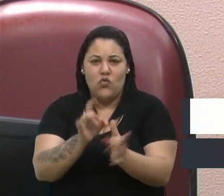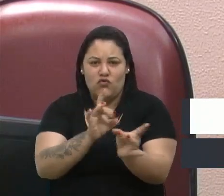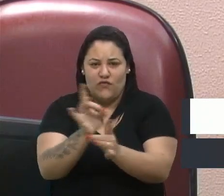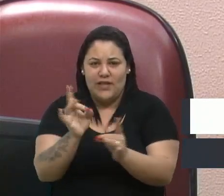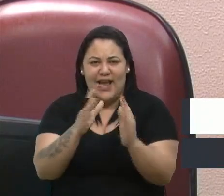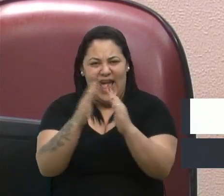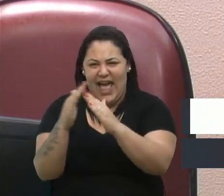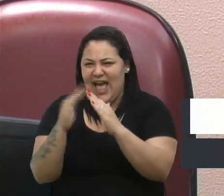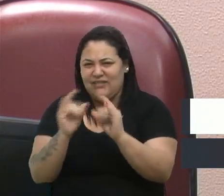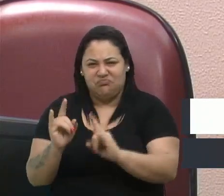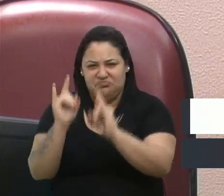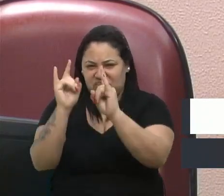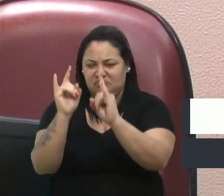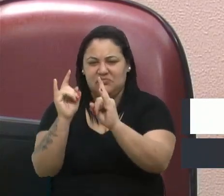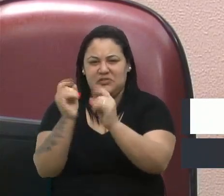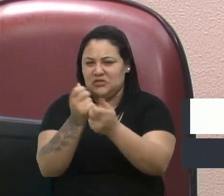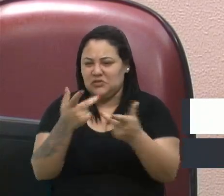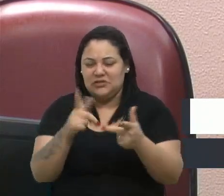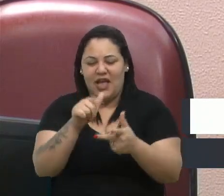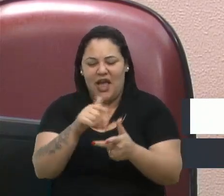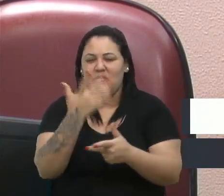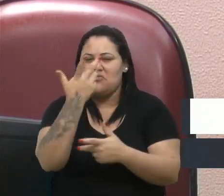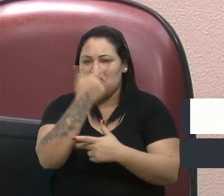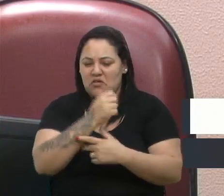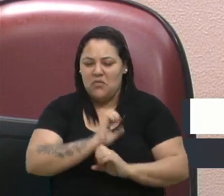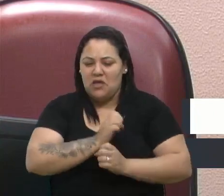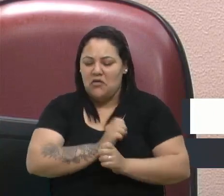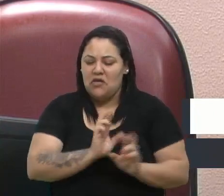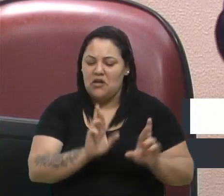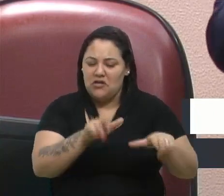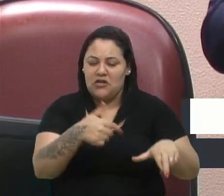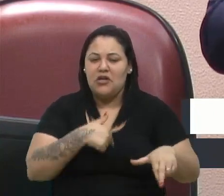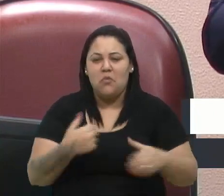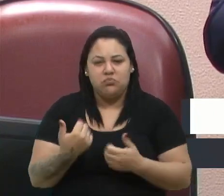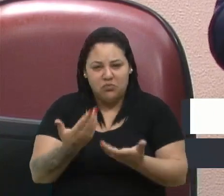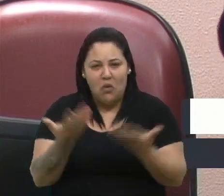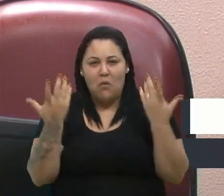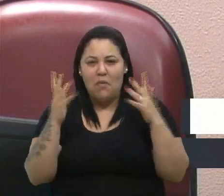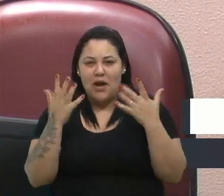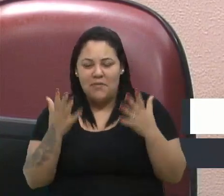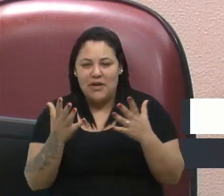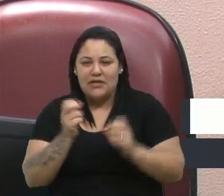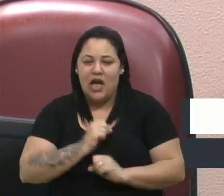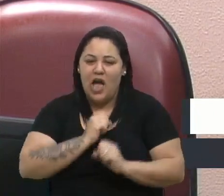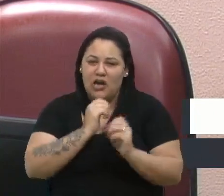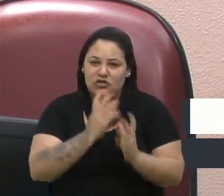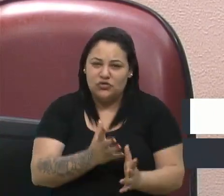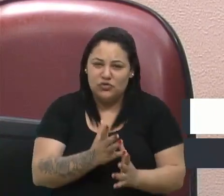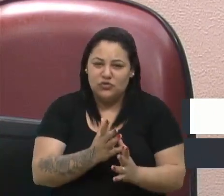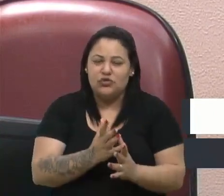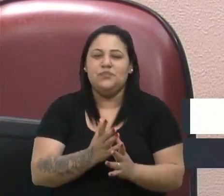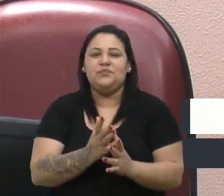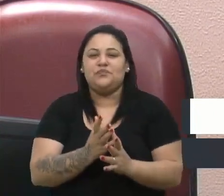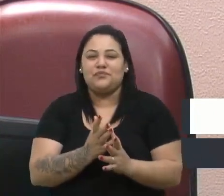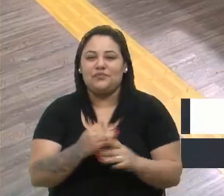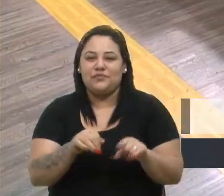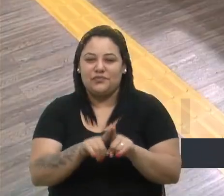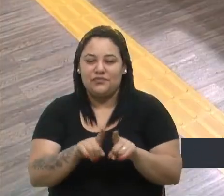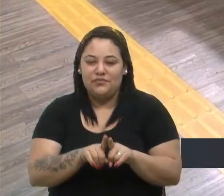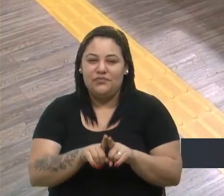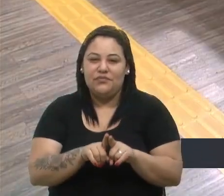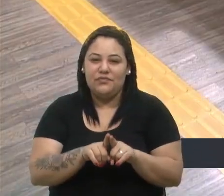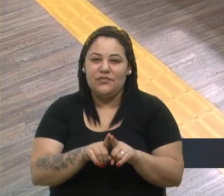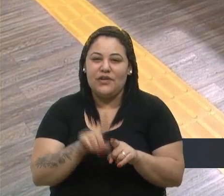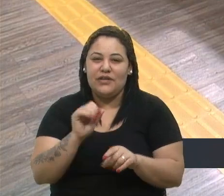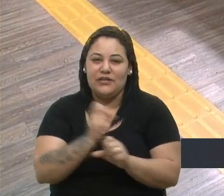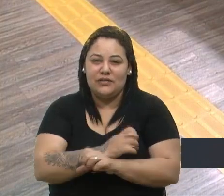e são os belíssimos empreendedores daquela região, e a gente parabeniza por essa passagem dos seus 10 anos. Obrigado, senhor presidente. Obrigado.